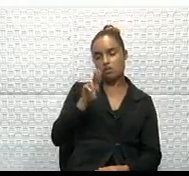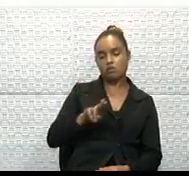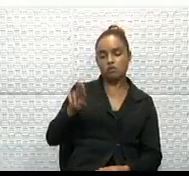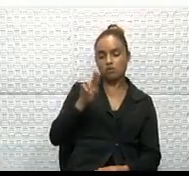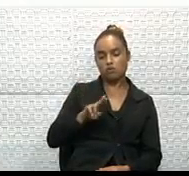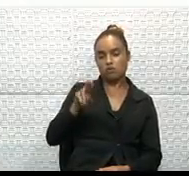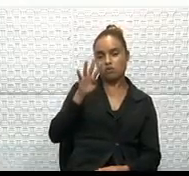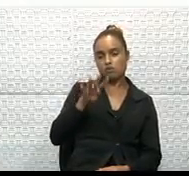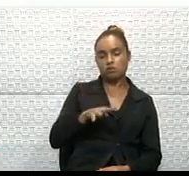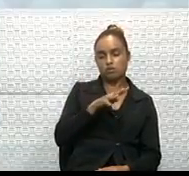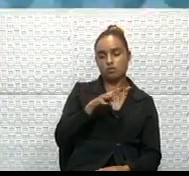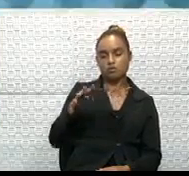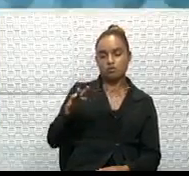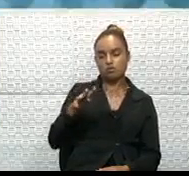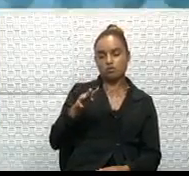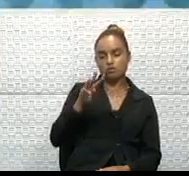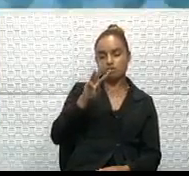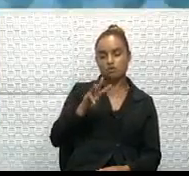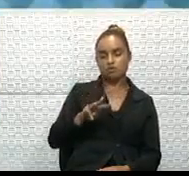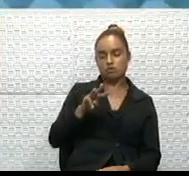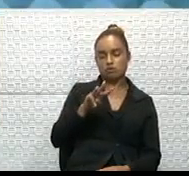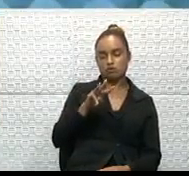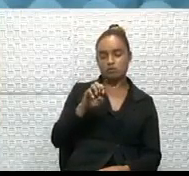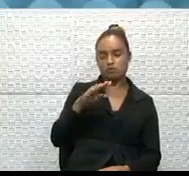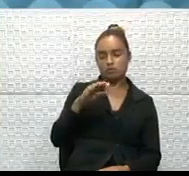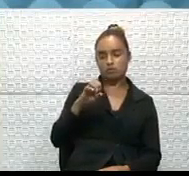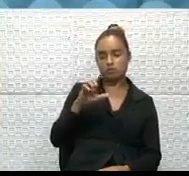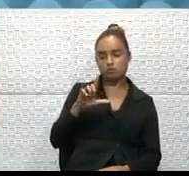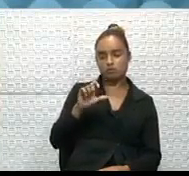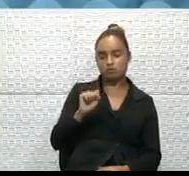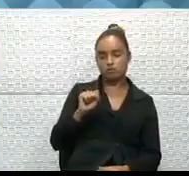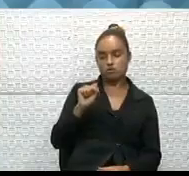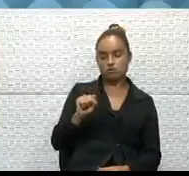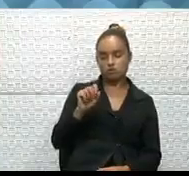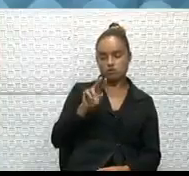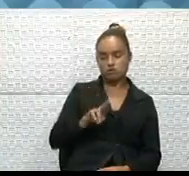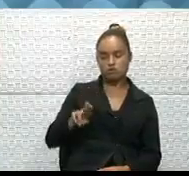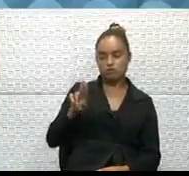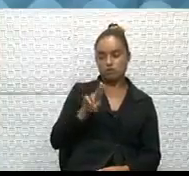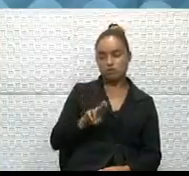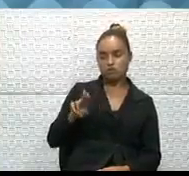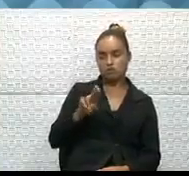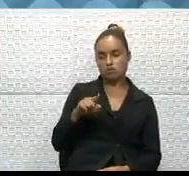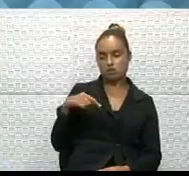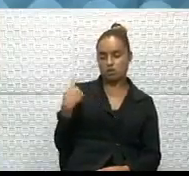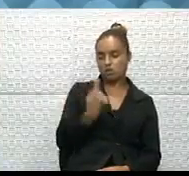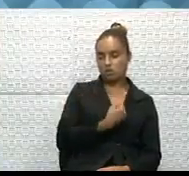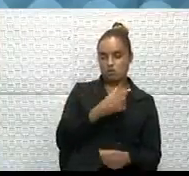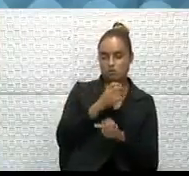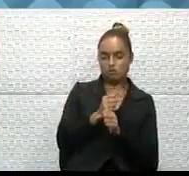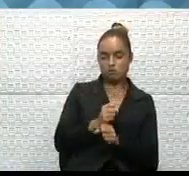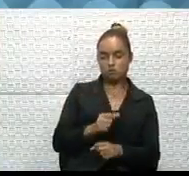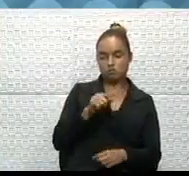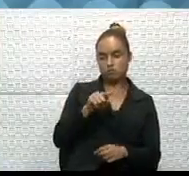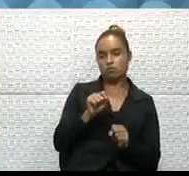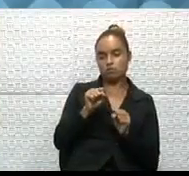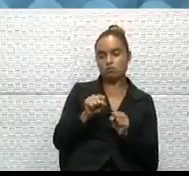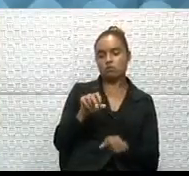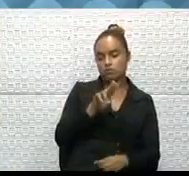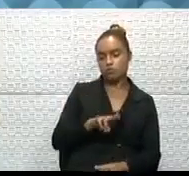utilizando a planilha eletrônica. Então, existem três formas. Você pode utilizar a fórmula, que foi o modo como nós calculamos. Você pode